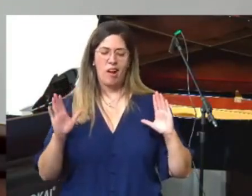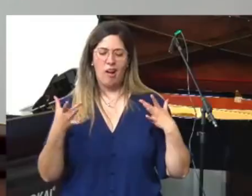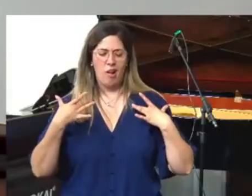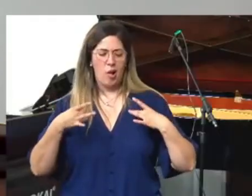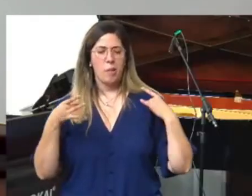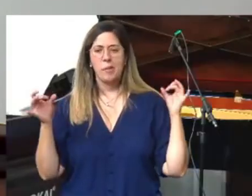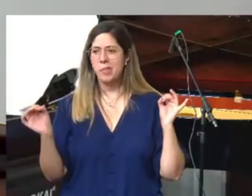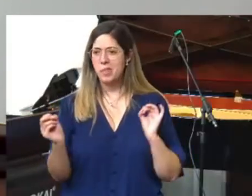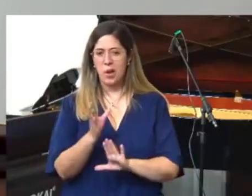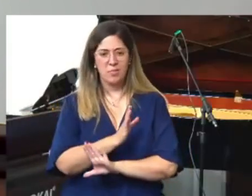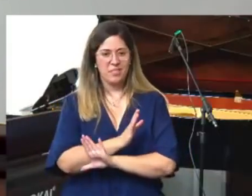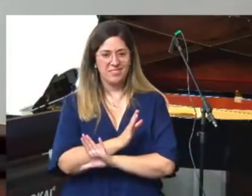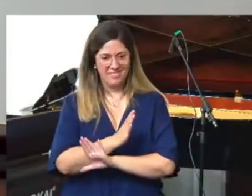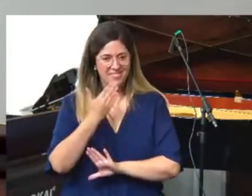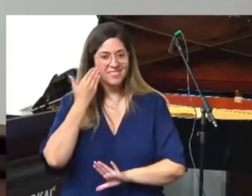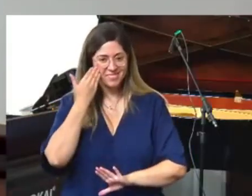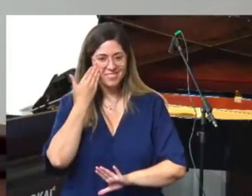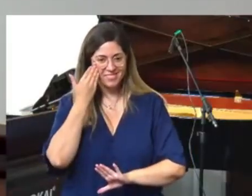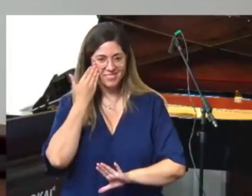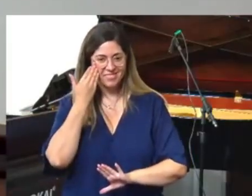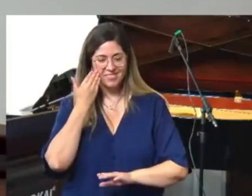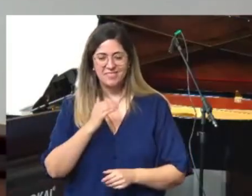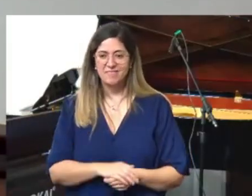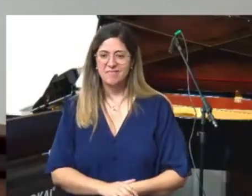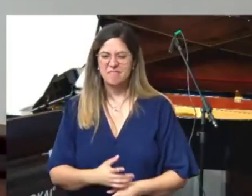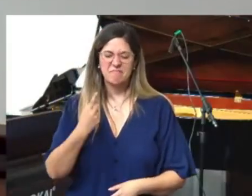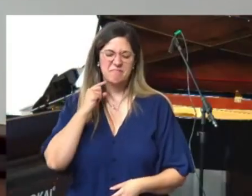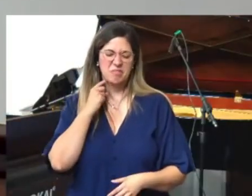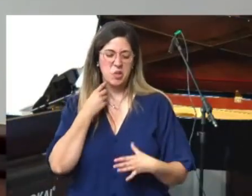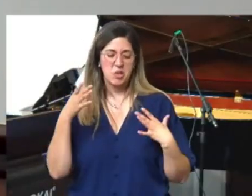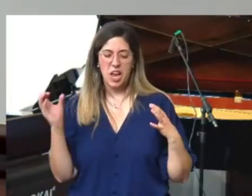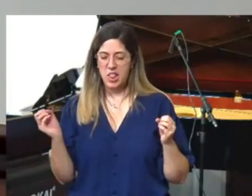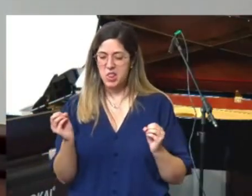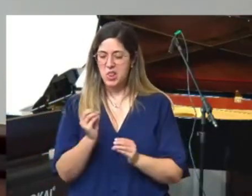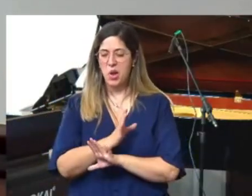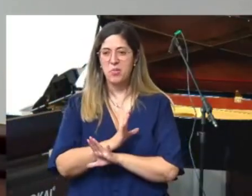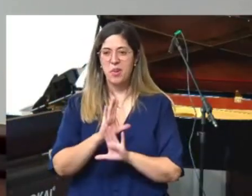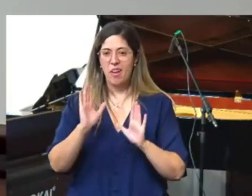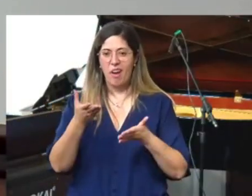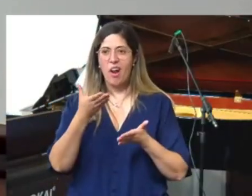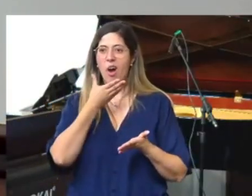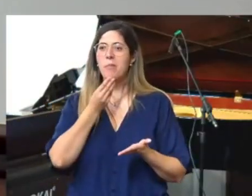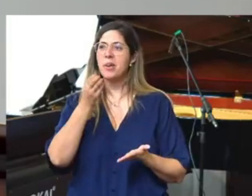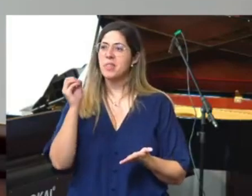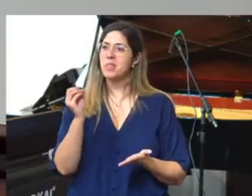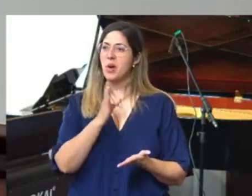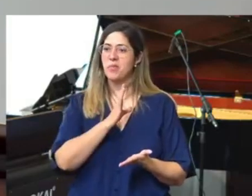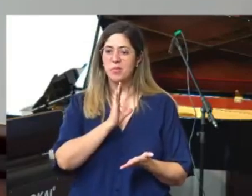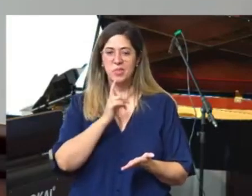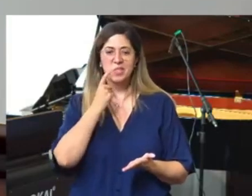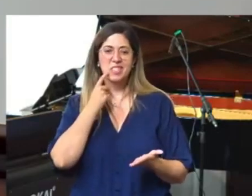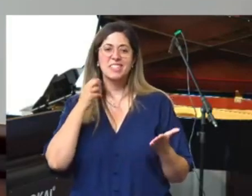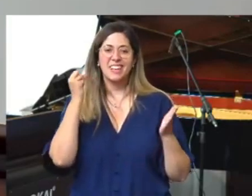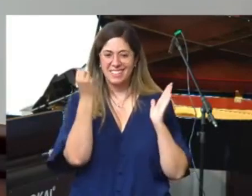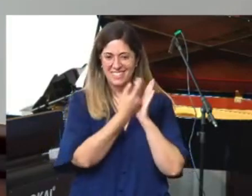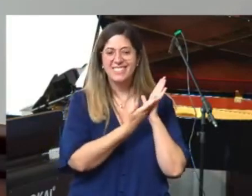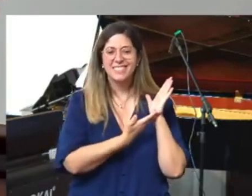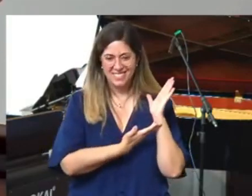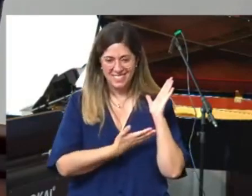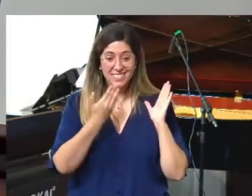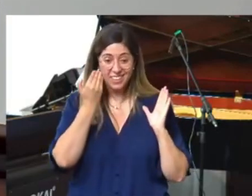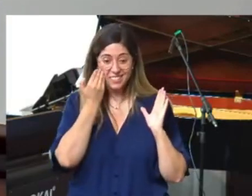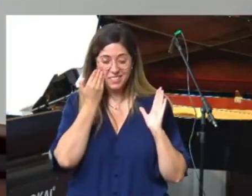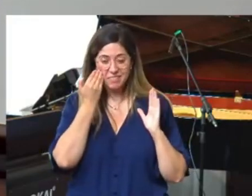O despir-se e o revestir-se de uma nova criatura. E isso acontece de